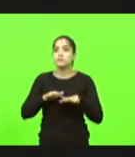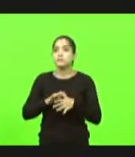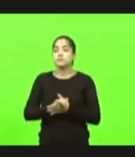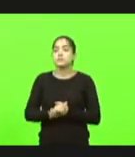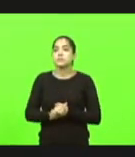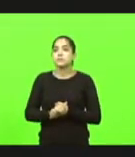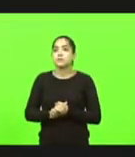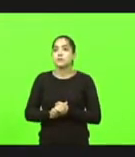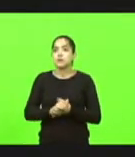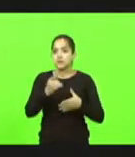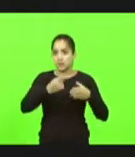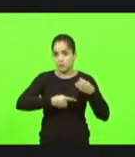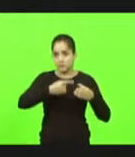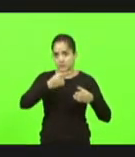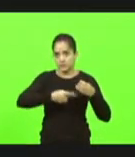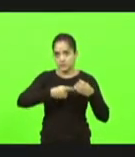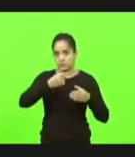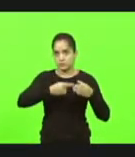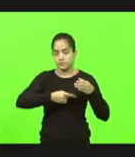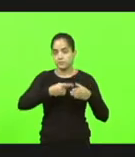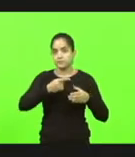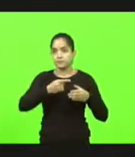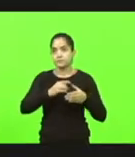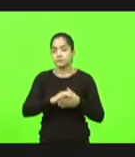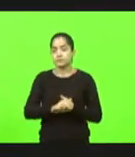da nossa comissão,